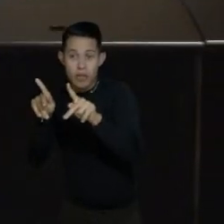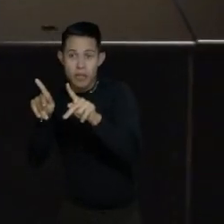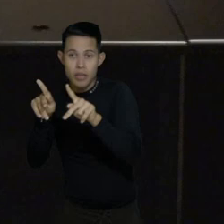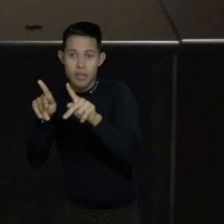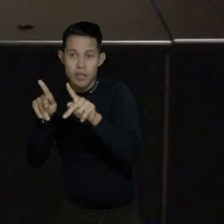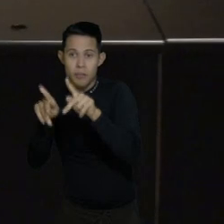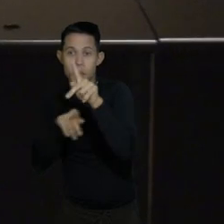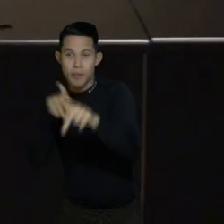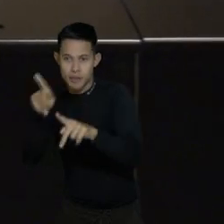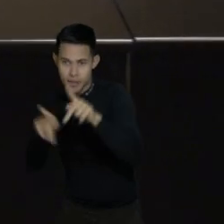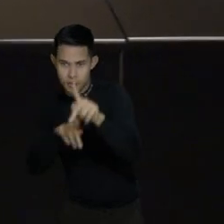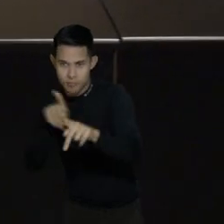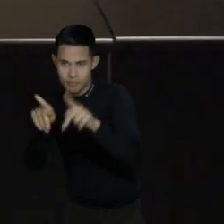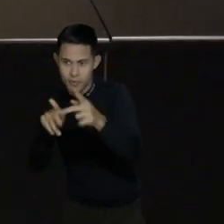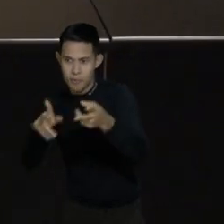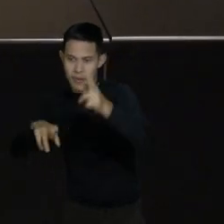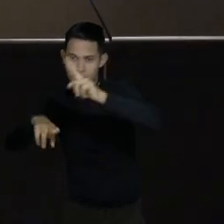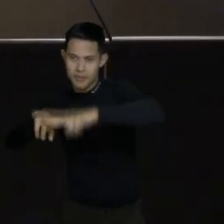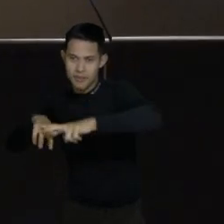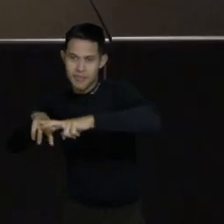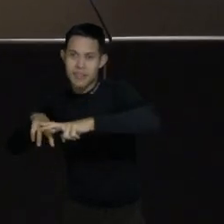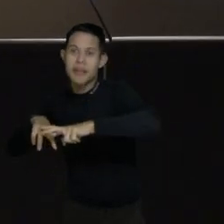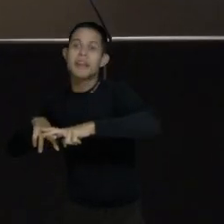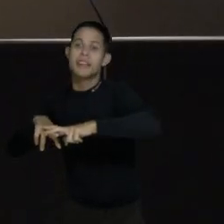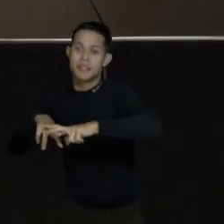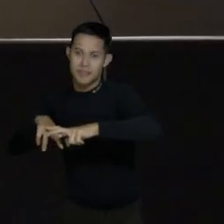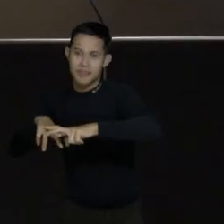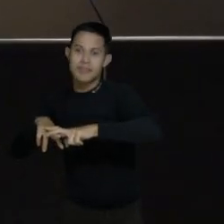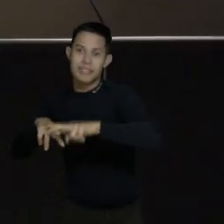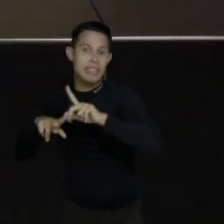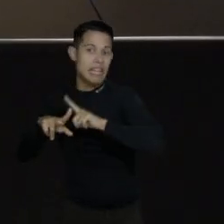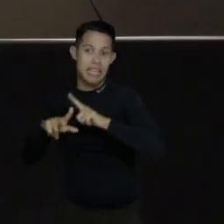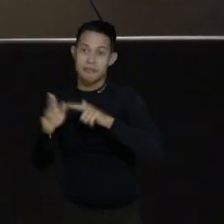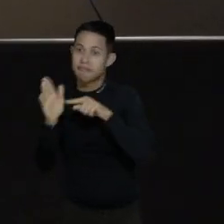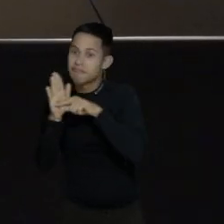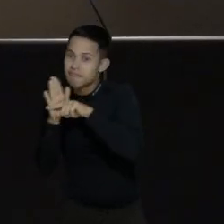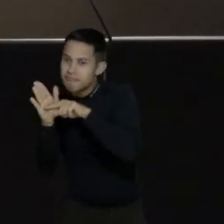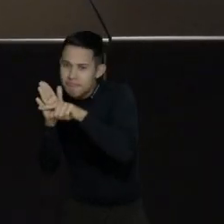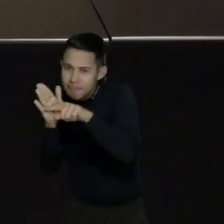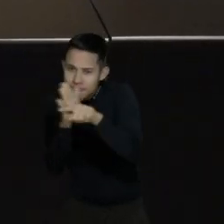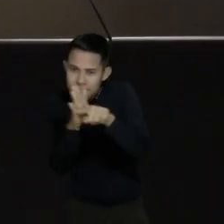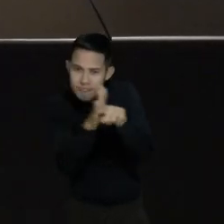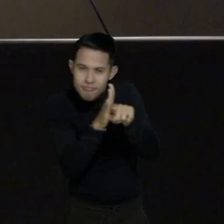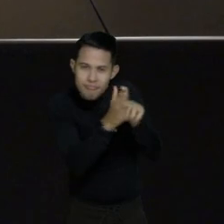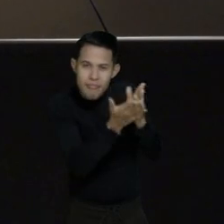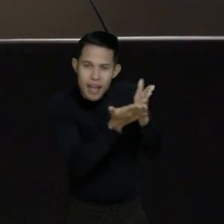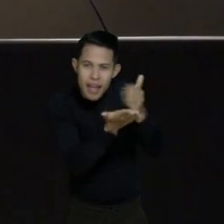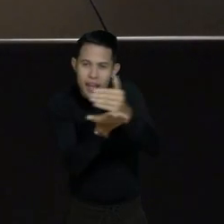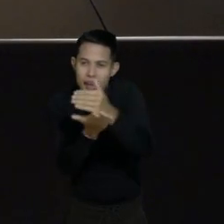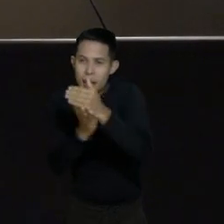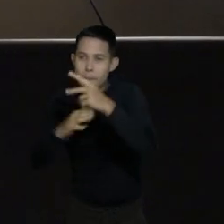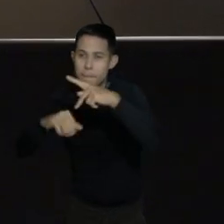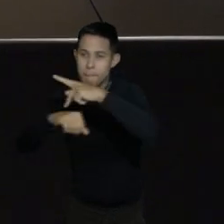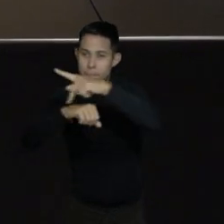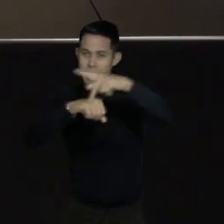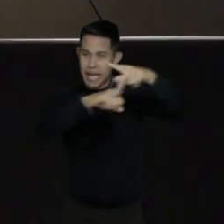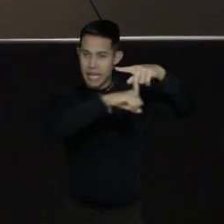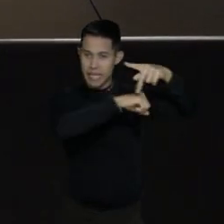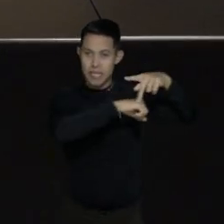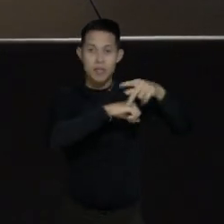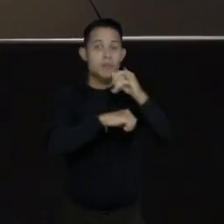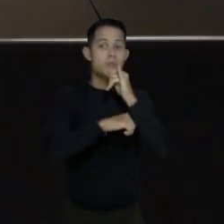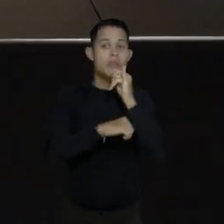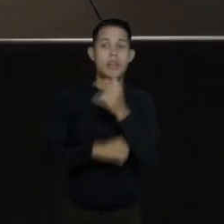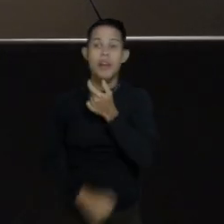normalmente a gente encontra a gente já viu várias pesquisas né Tem pesquisas em vários países a gente não tem no Brasil mas a gente tem pesquisa na